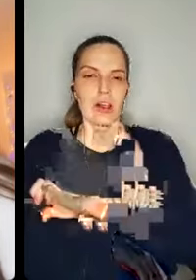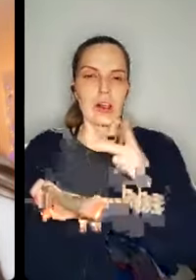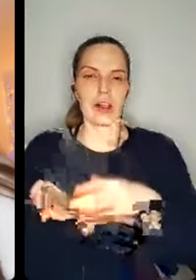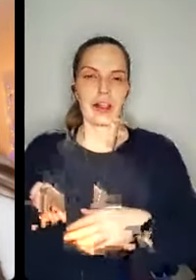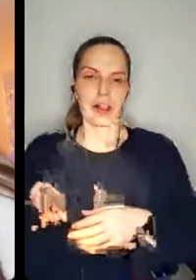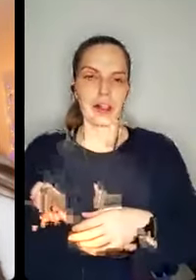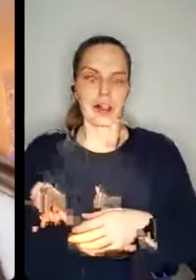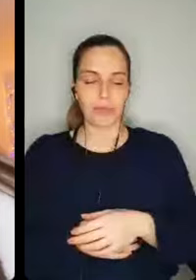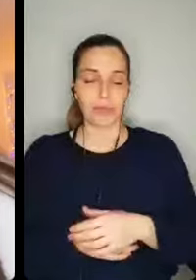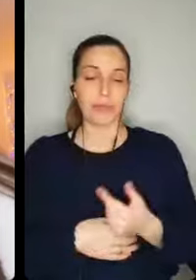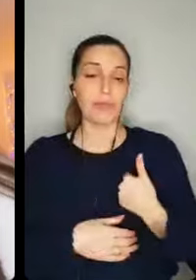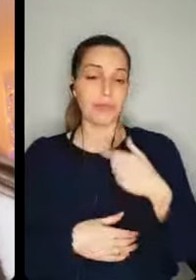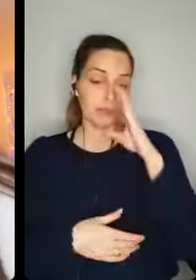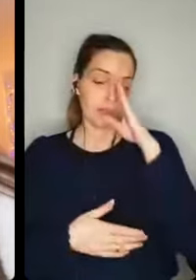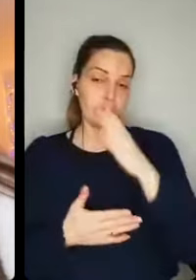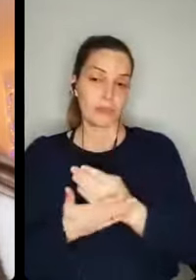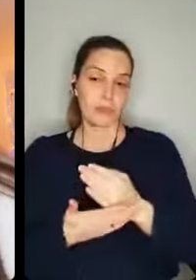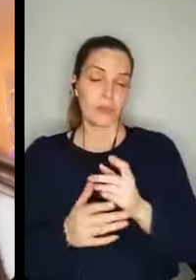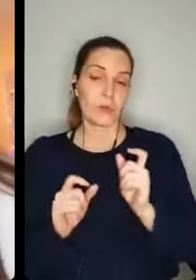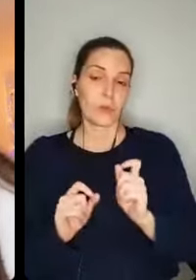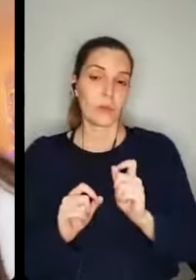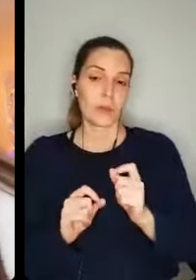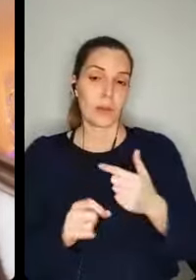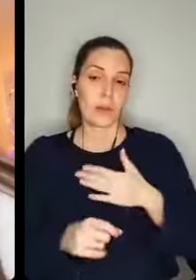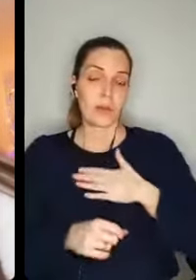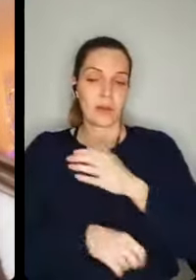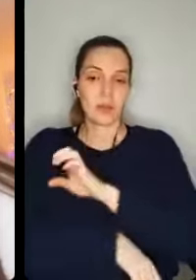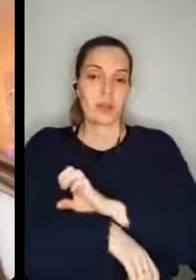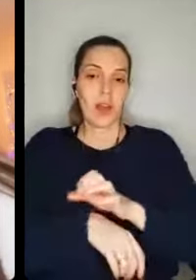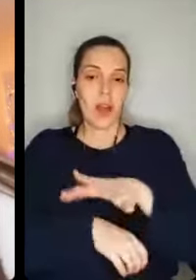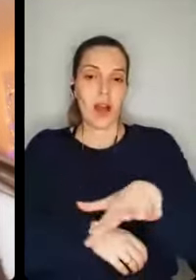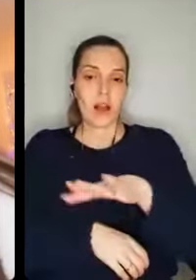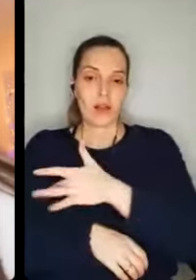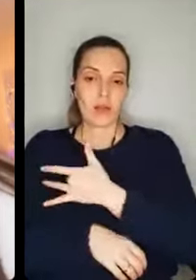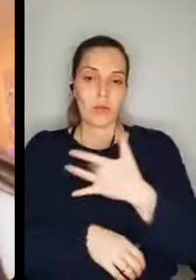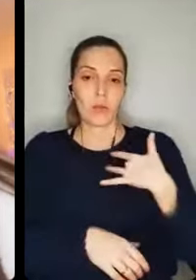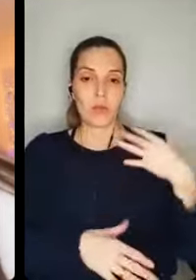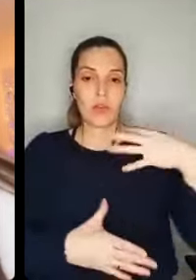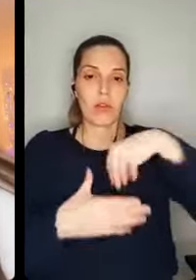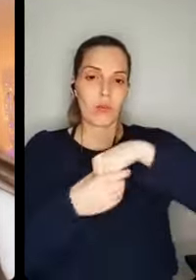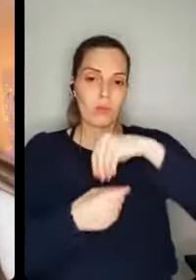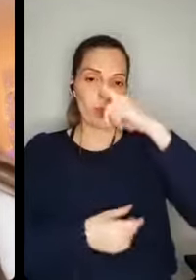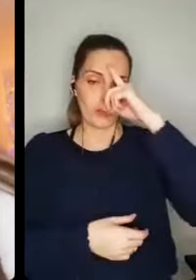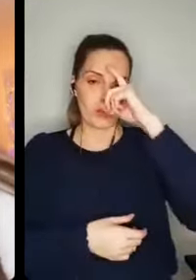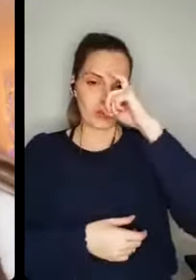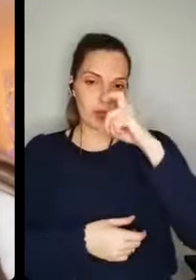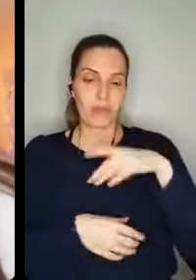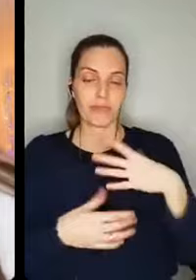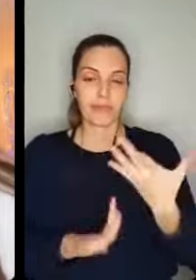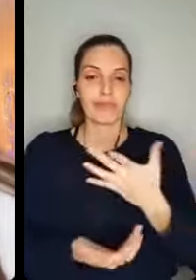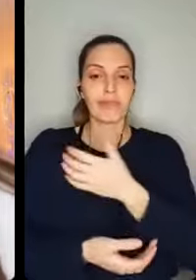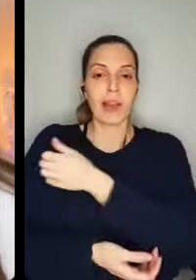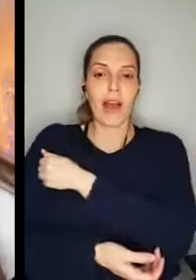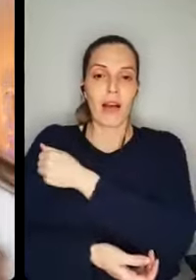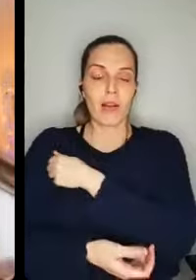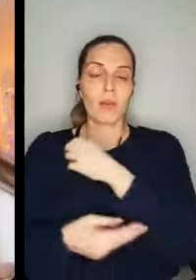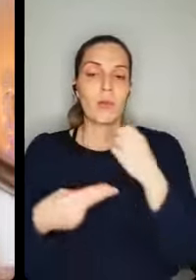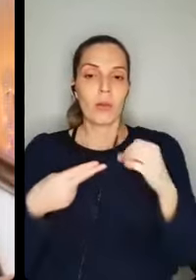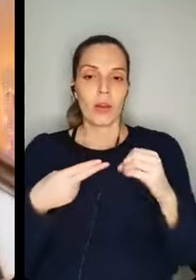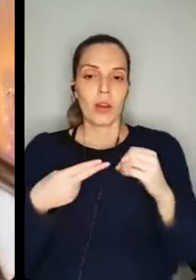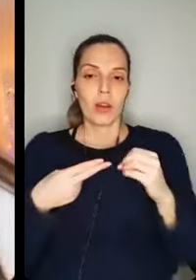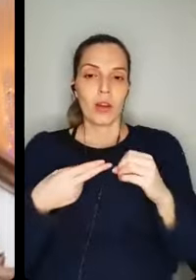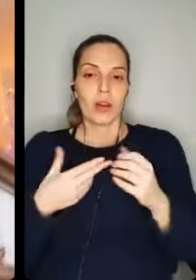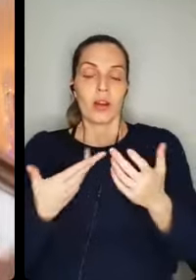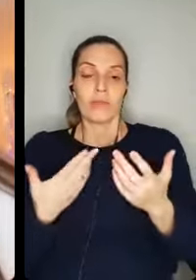Eu acredito, bom, o meu estágio é na área da saúde, né, dentro de hospital, enfim, então ser aluno da UFSPA, eu acho